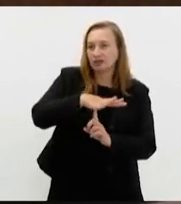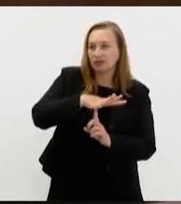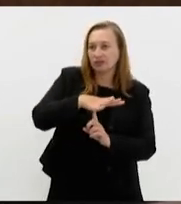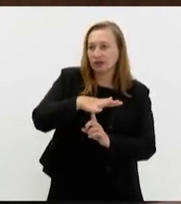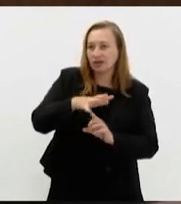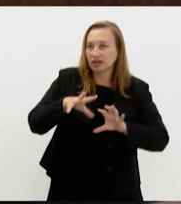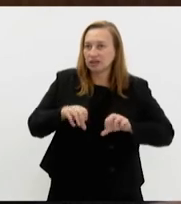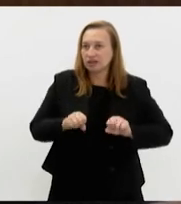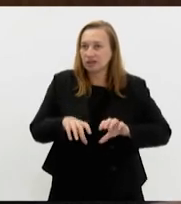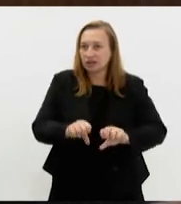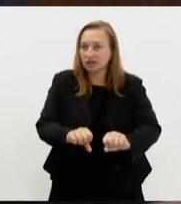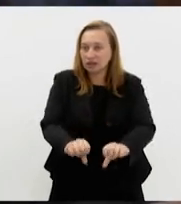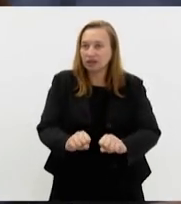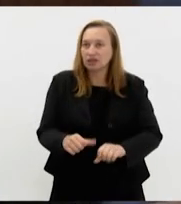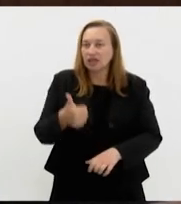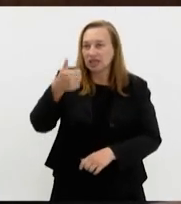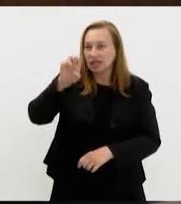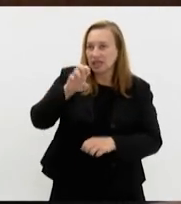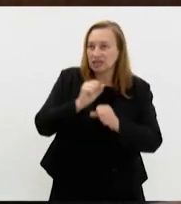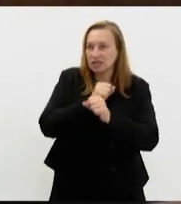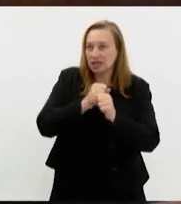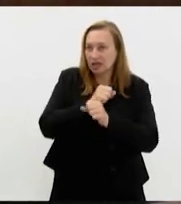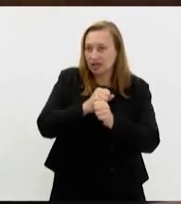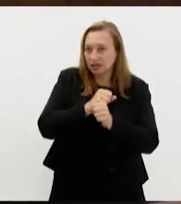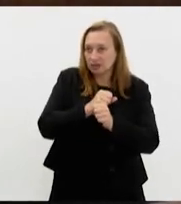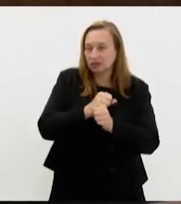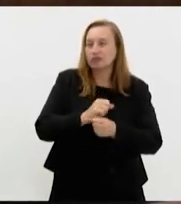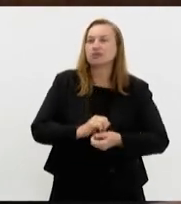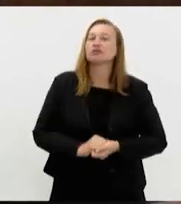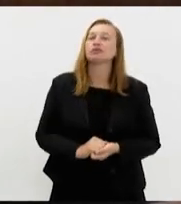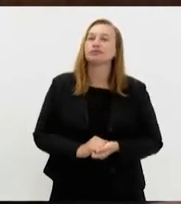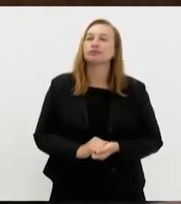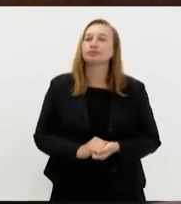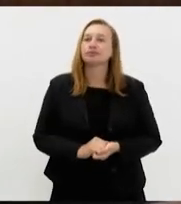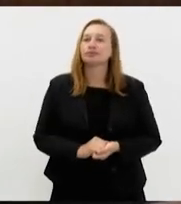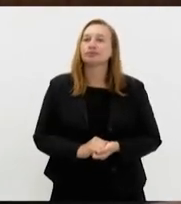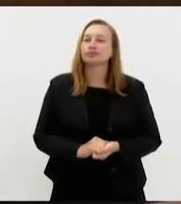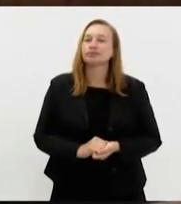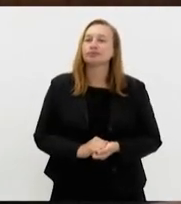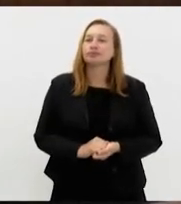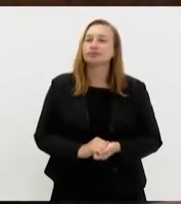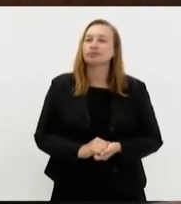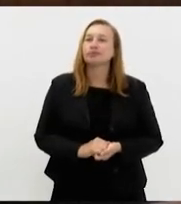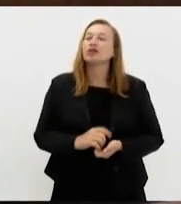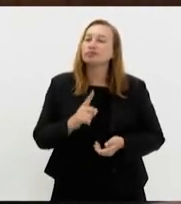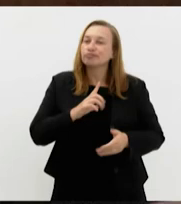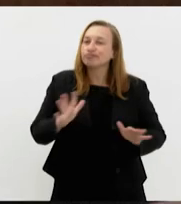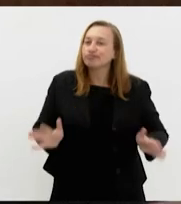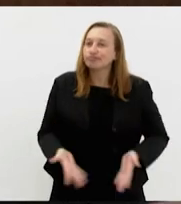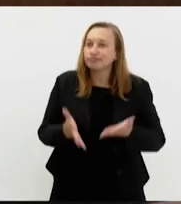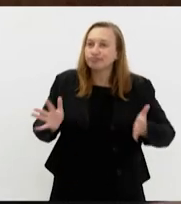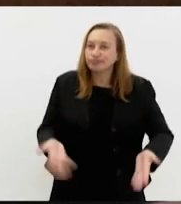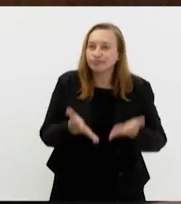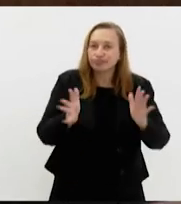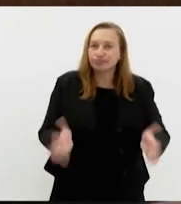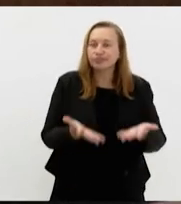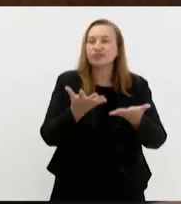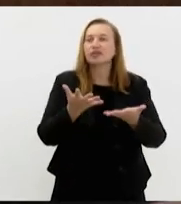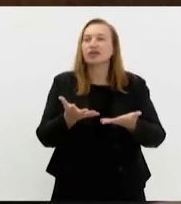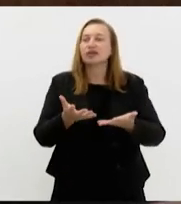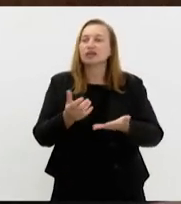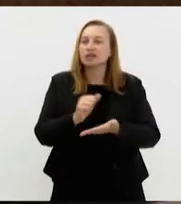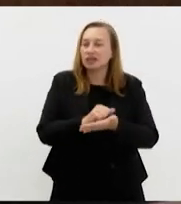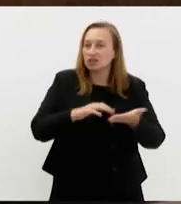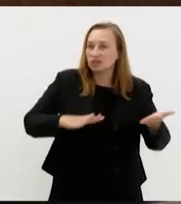que completa seus 15 anos de existência, e nós temos que incentivar essas atividades,